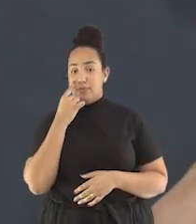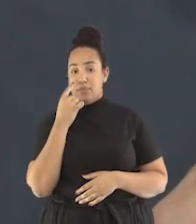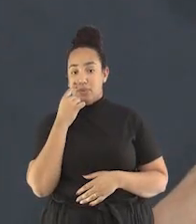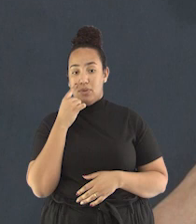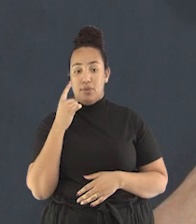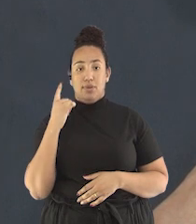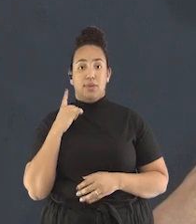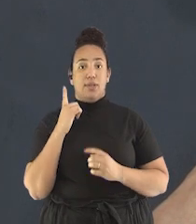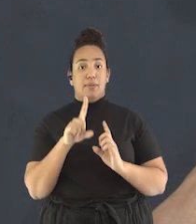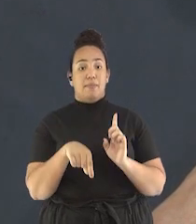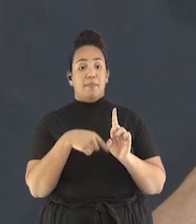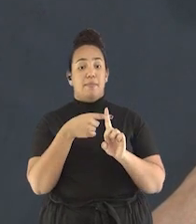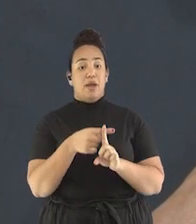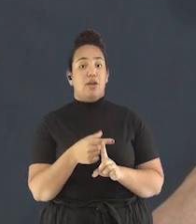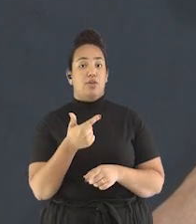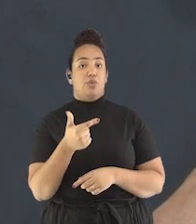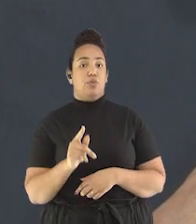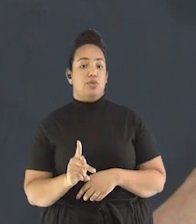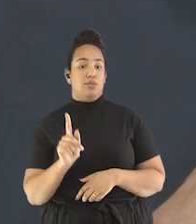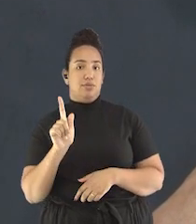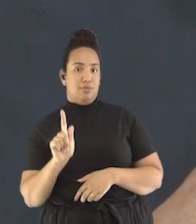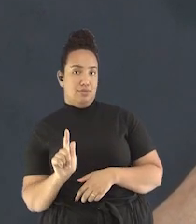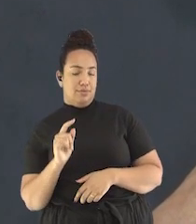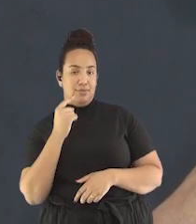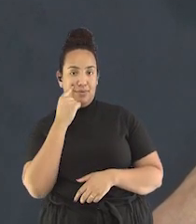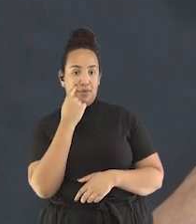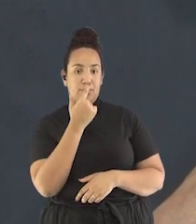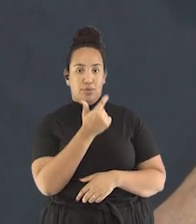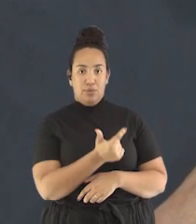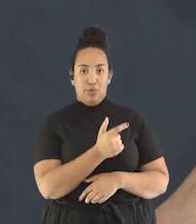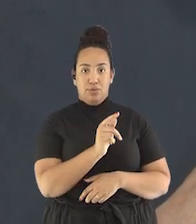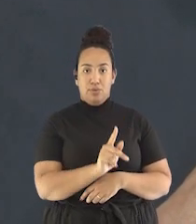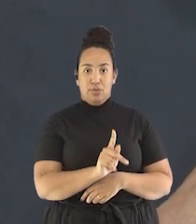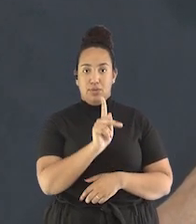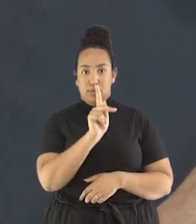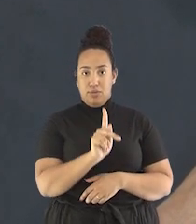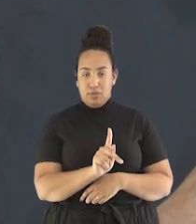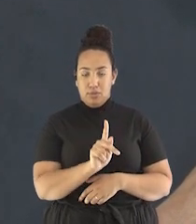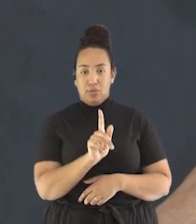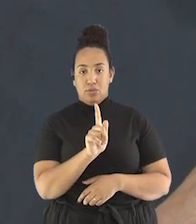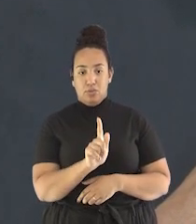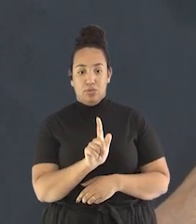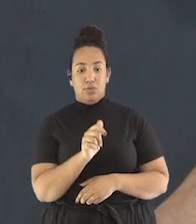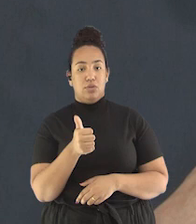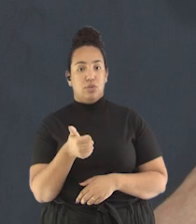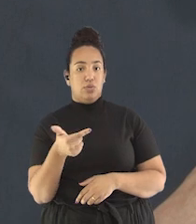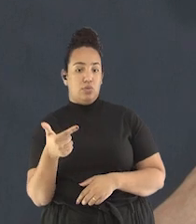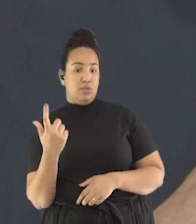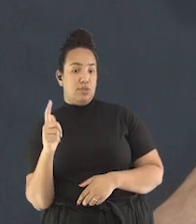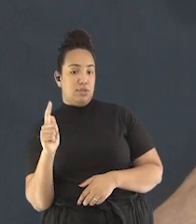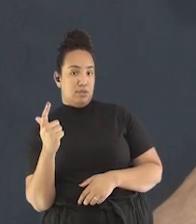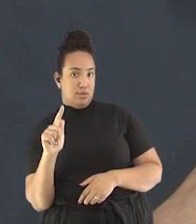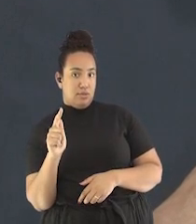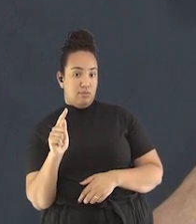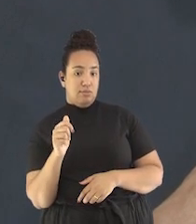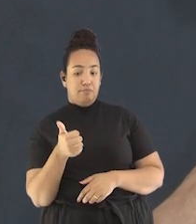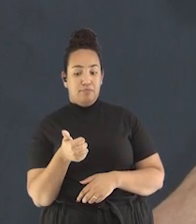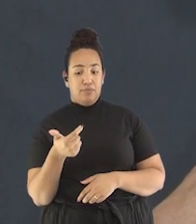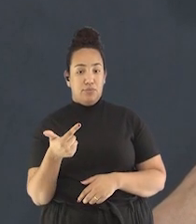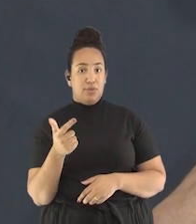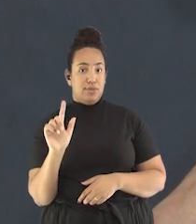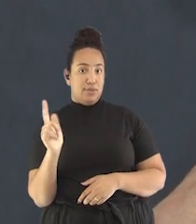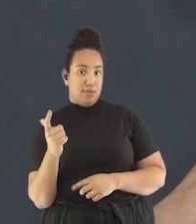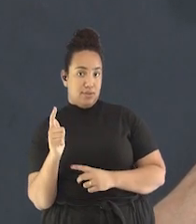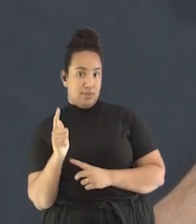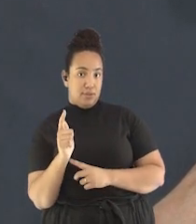Observamos que tem mais de 2 quilos, né? 2 quilos e 12 gramas. Então, provavelmente, as 12 gramas é o